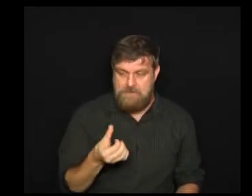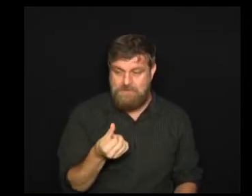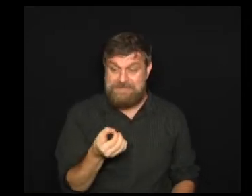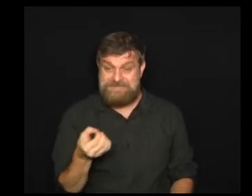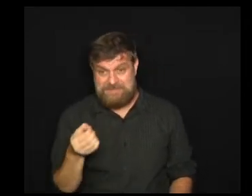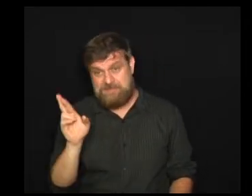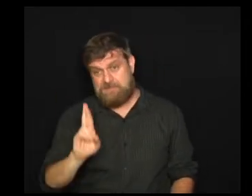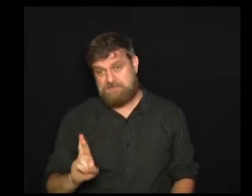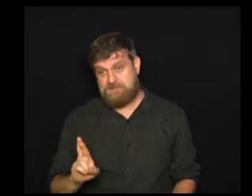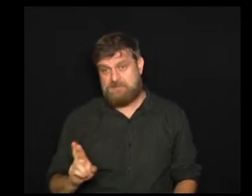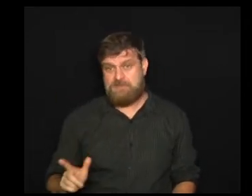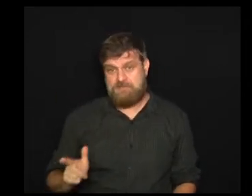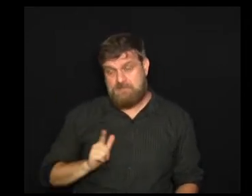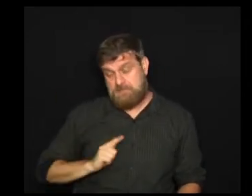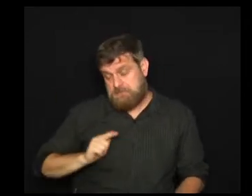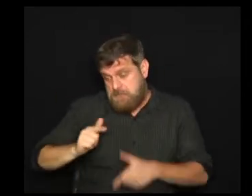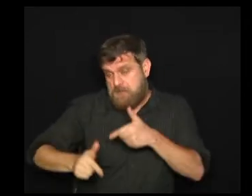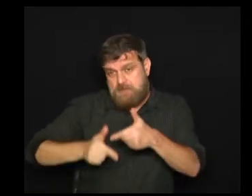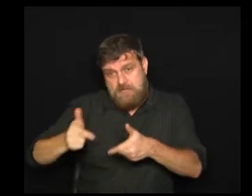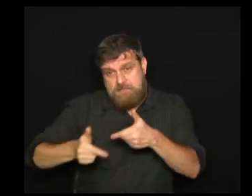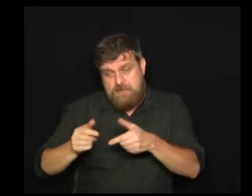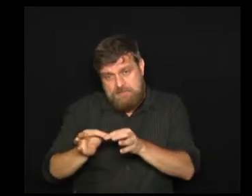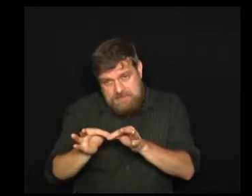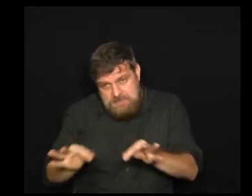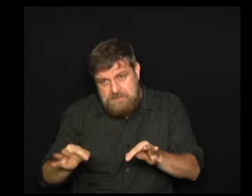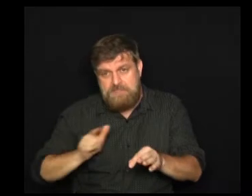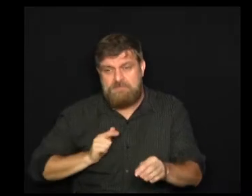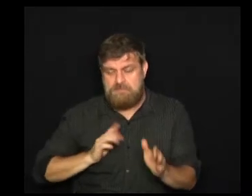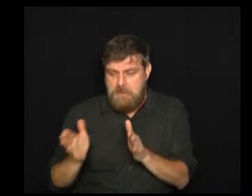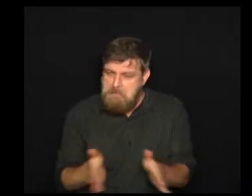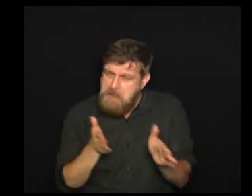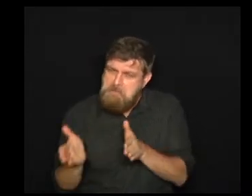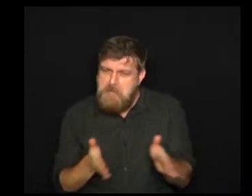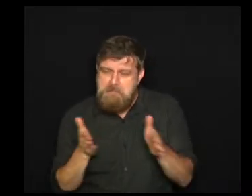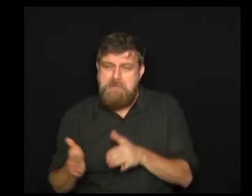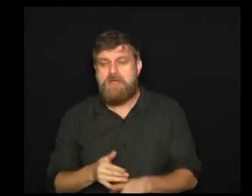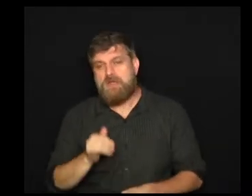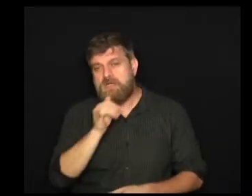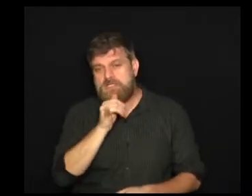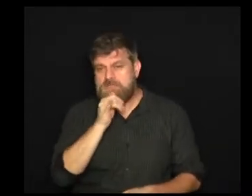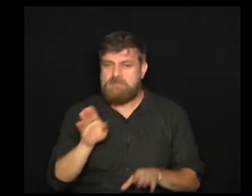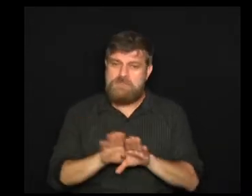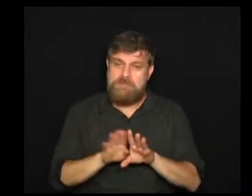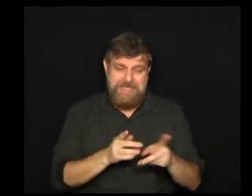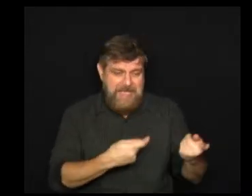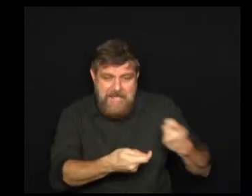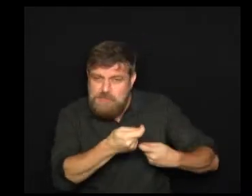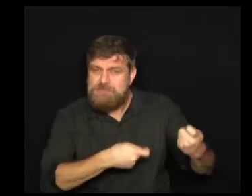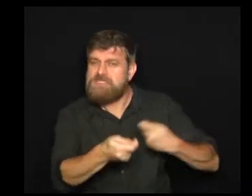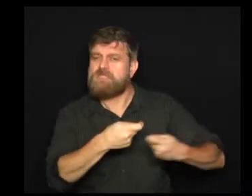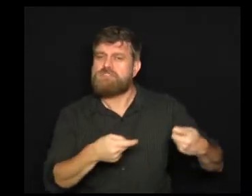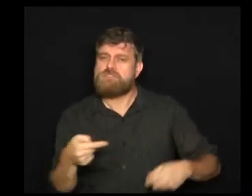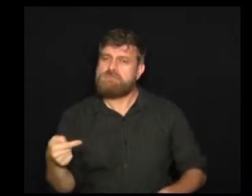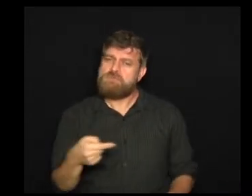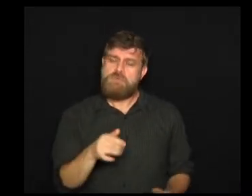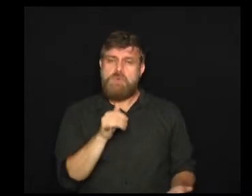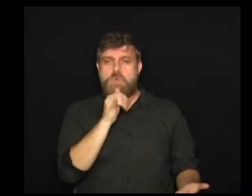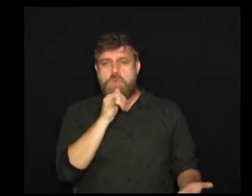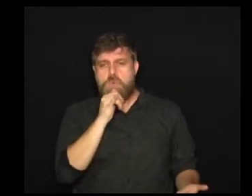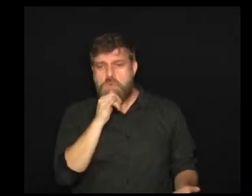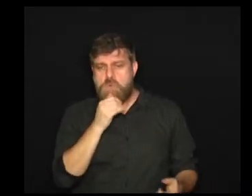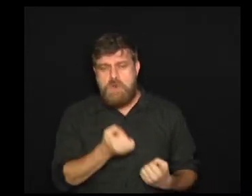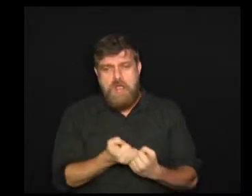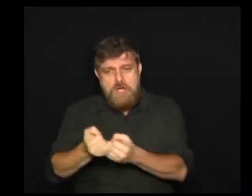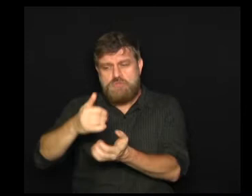né? Para cargos, por exemplo, de mais operacional ou de administrativo, auxiliar de